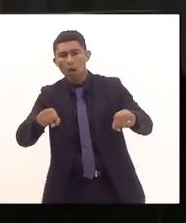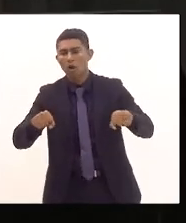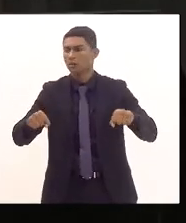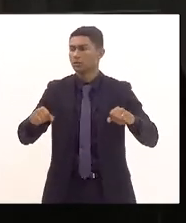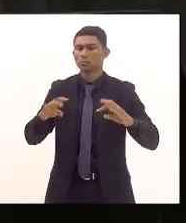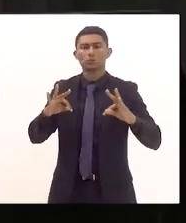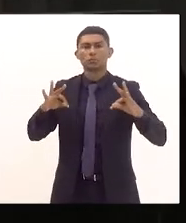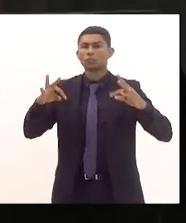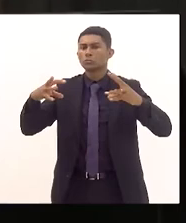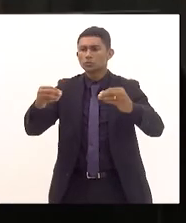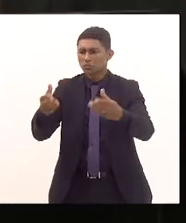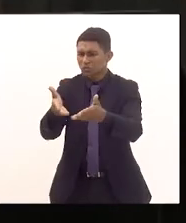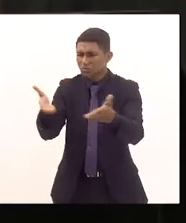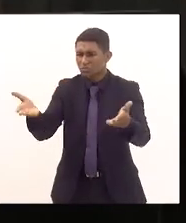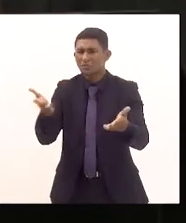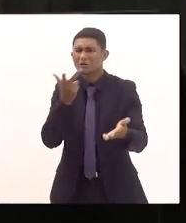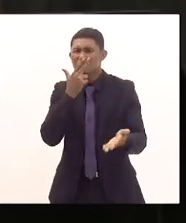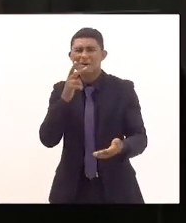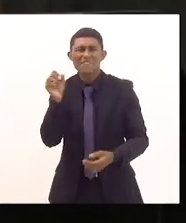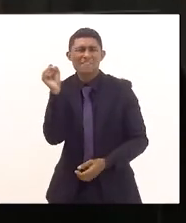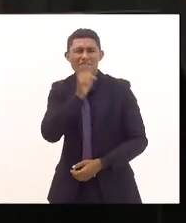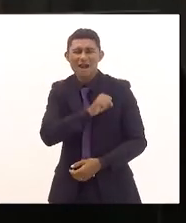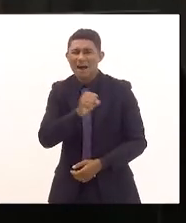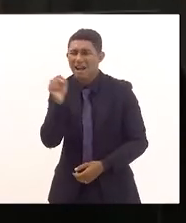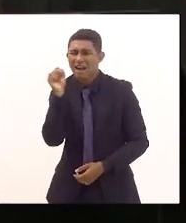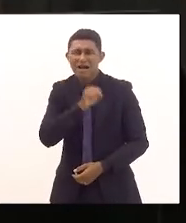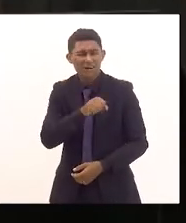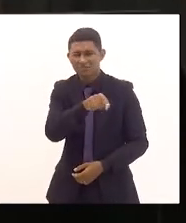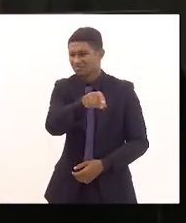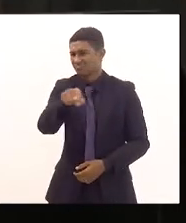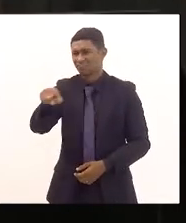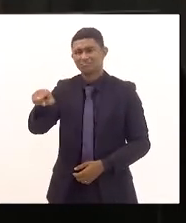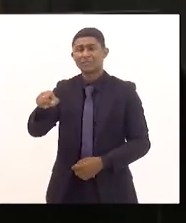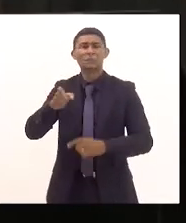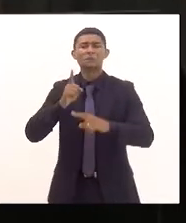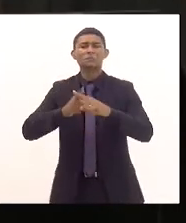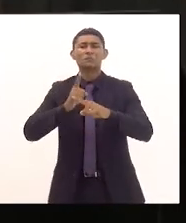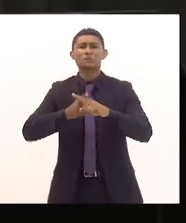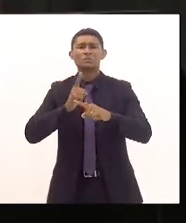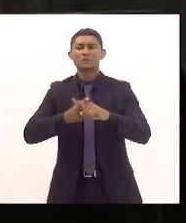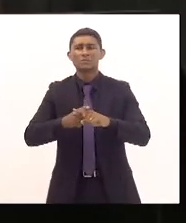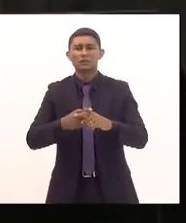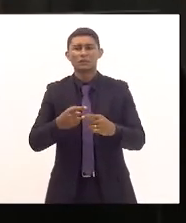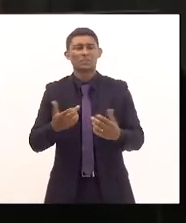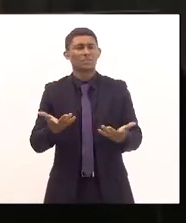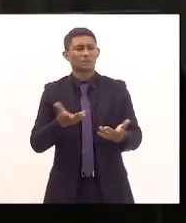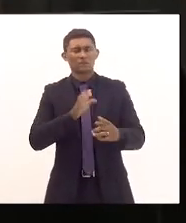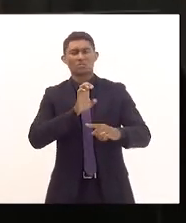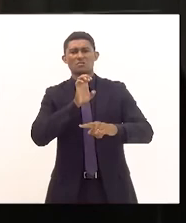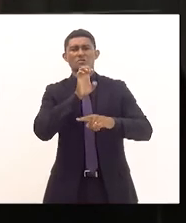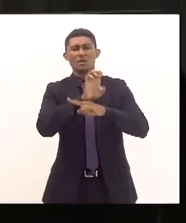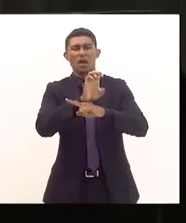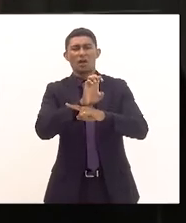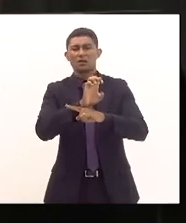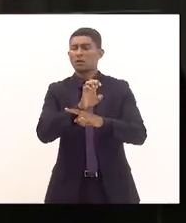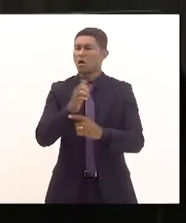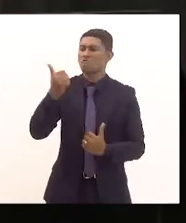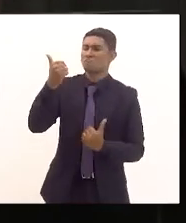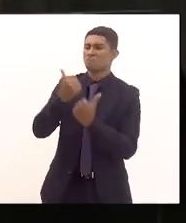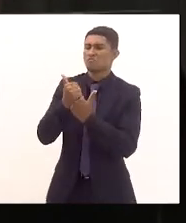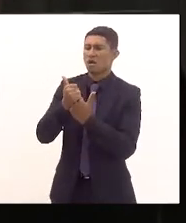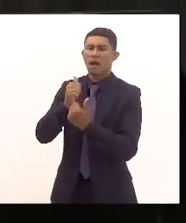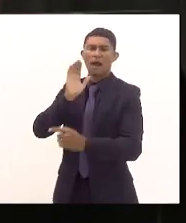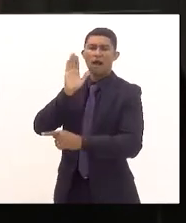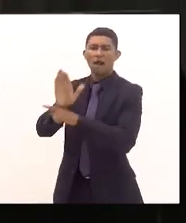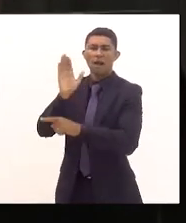estão sucateadas estão ficar chateados porque não se trata a guarda dentro de um conceito